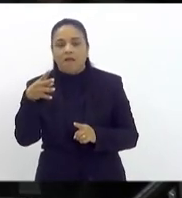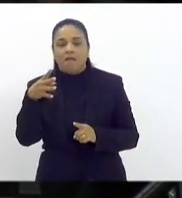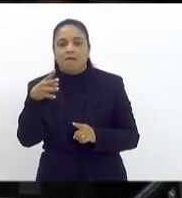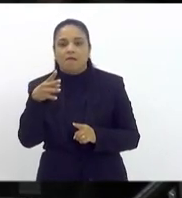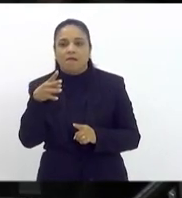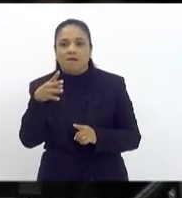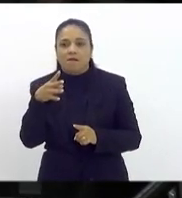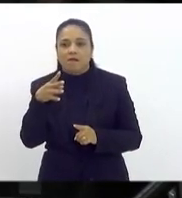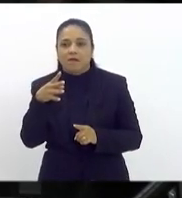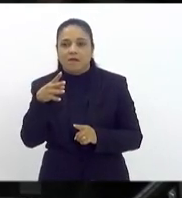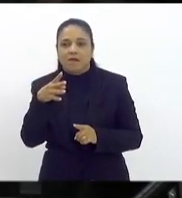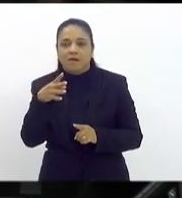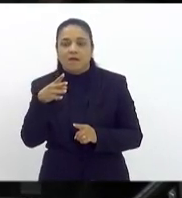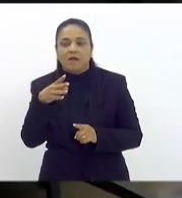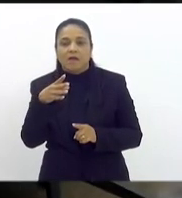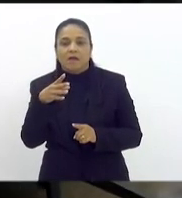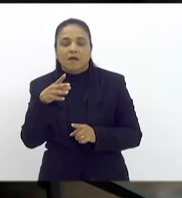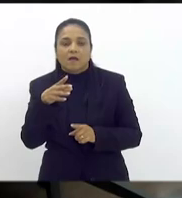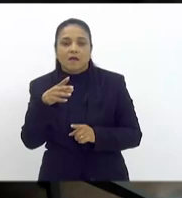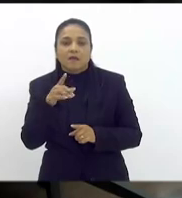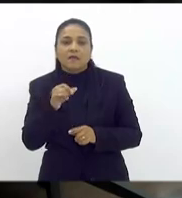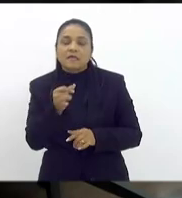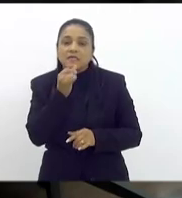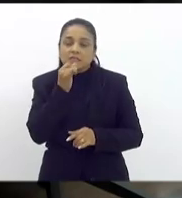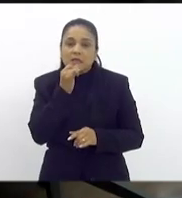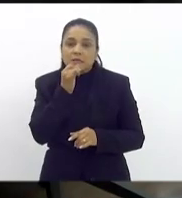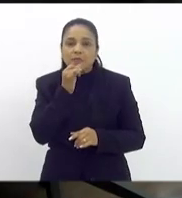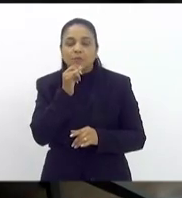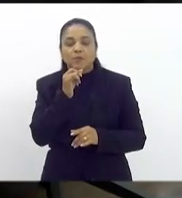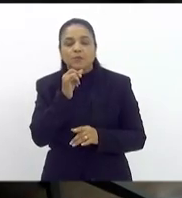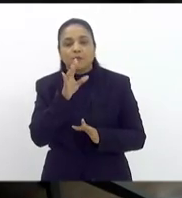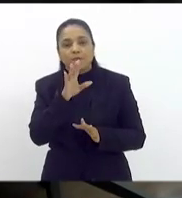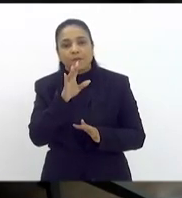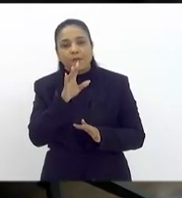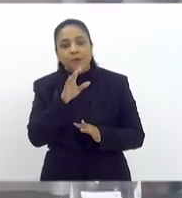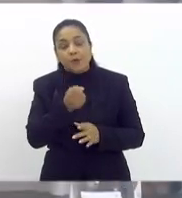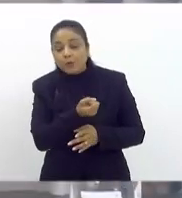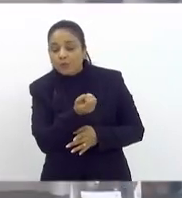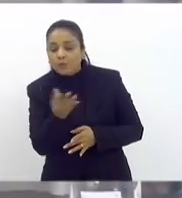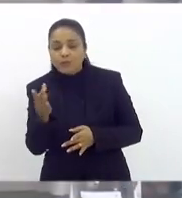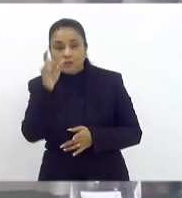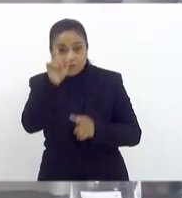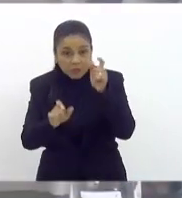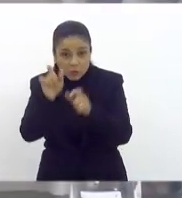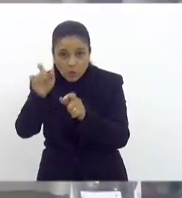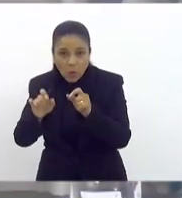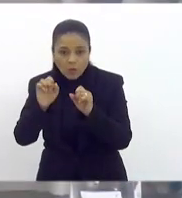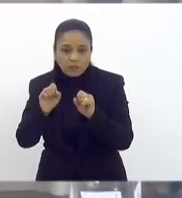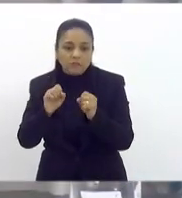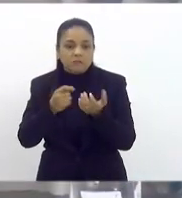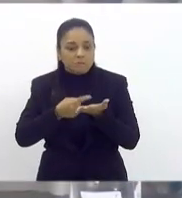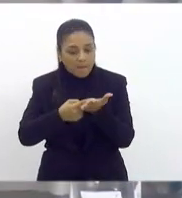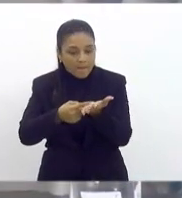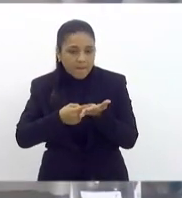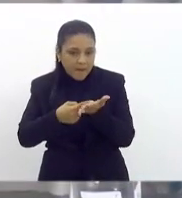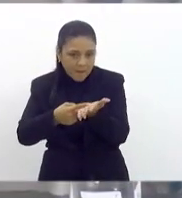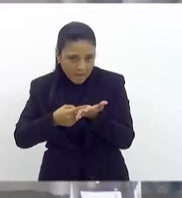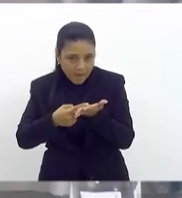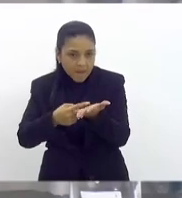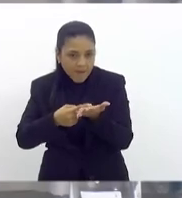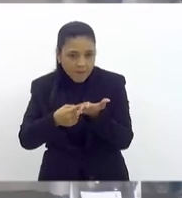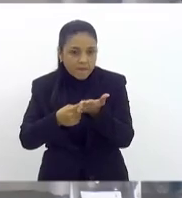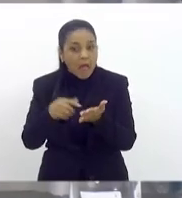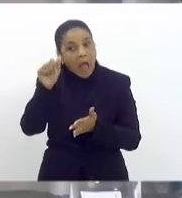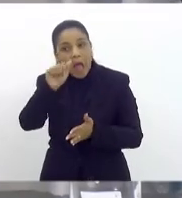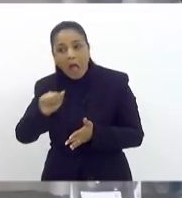excelentíssimo deputado. Quantidade de pessoas, inclusive, por exemplo, pode ser um critério. Isso é pactuado com as associações ou diretamente com os